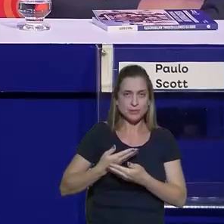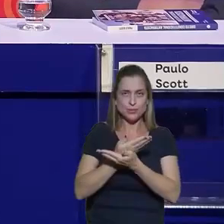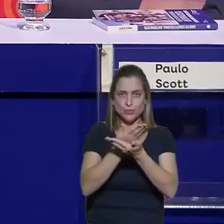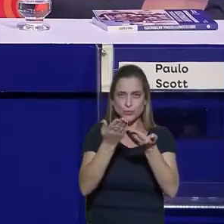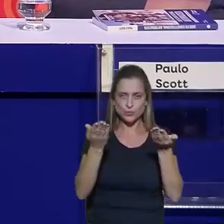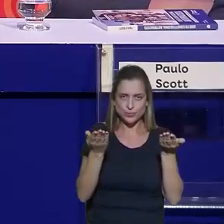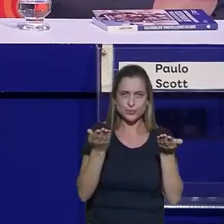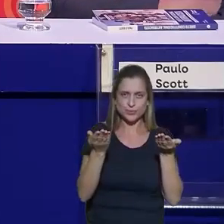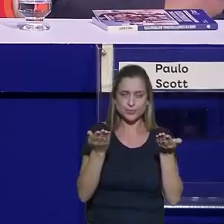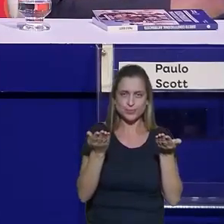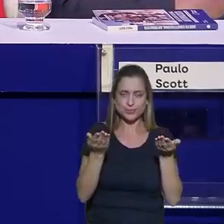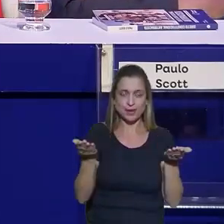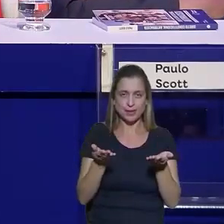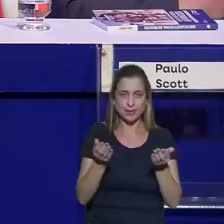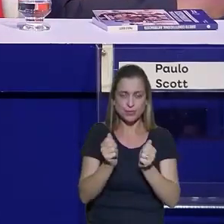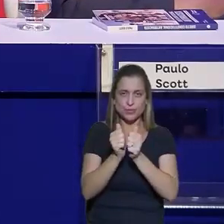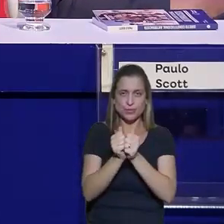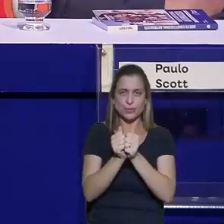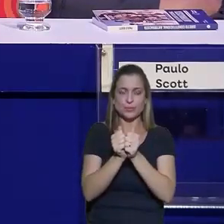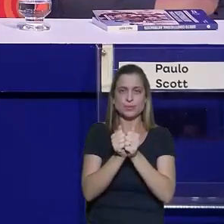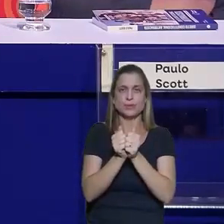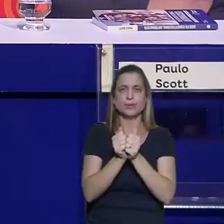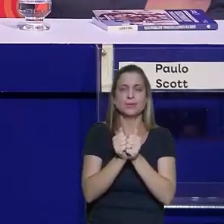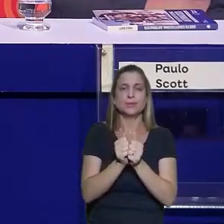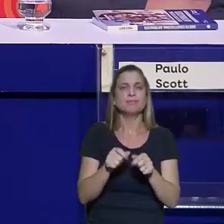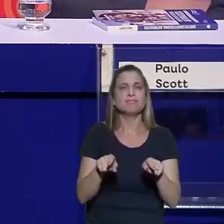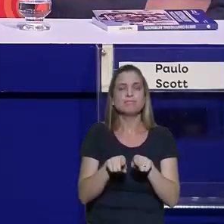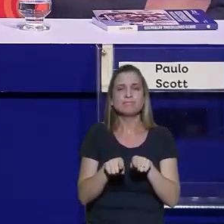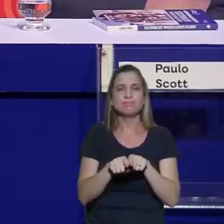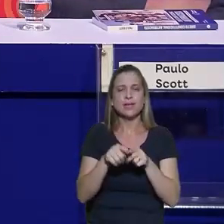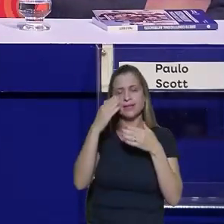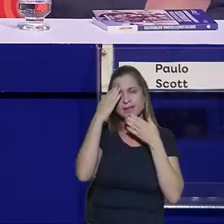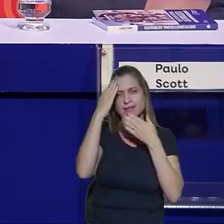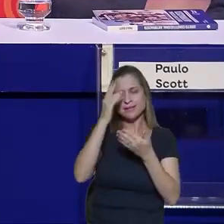todos vocês até agora aqui conosco, e agradecendo sempre